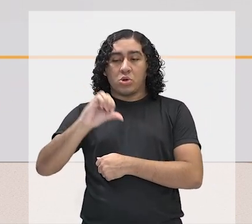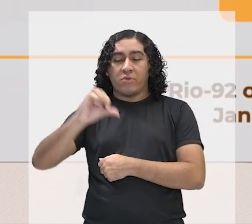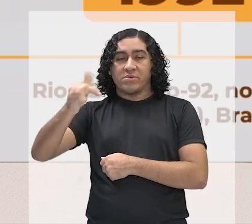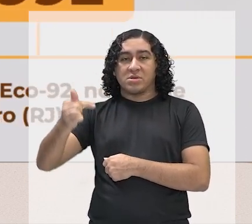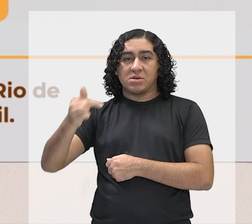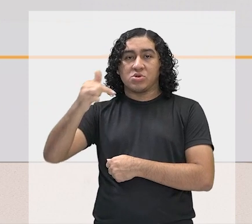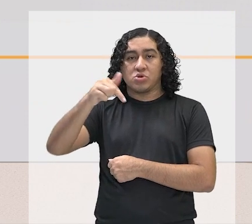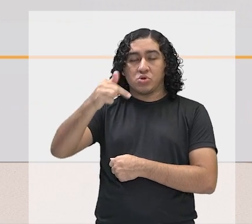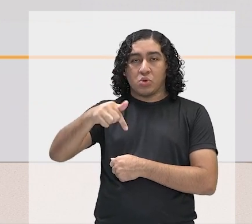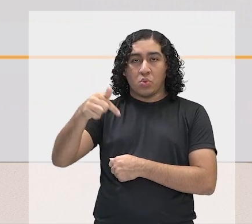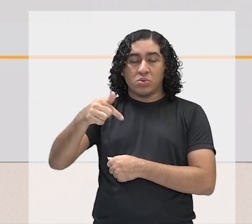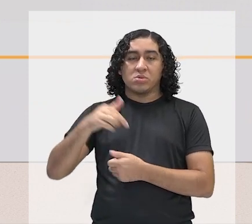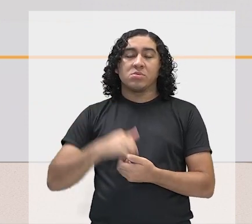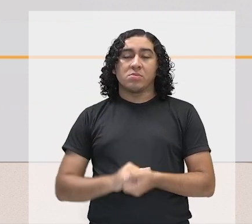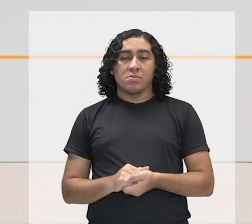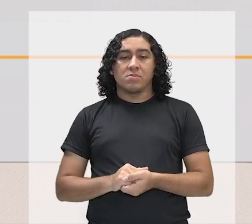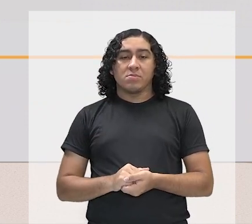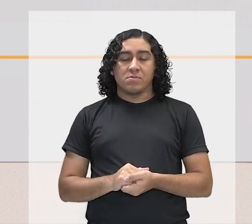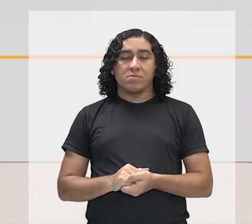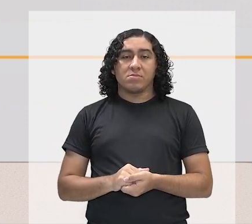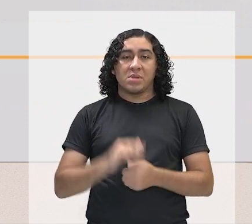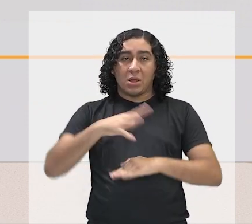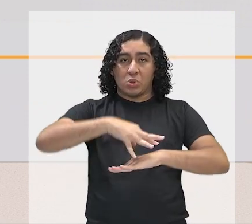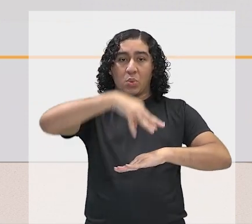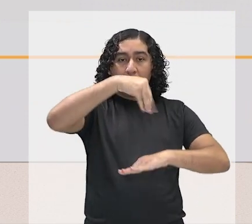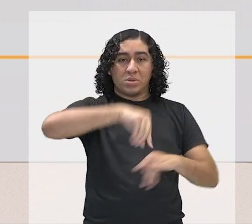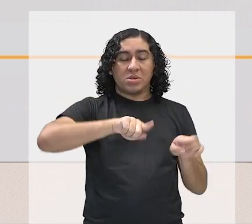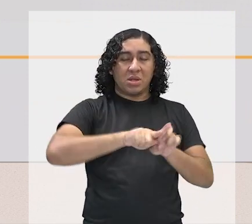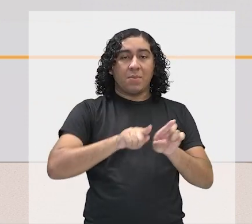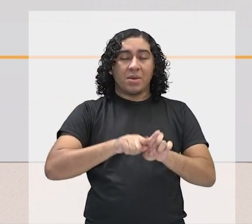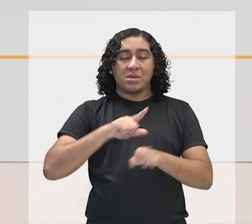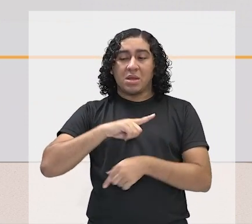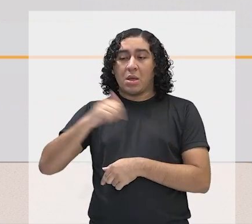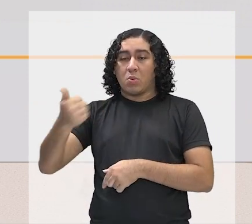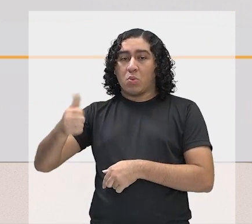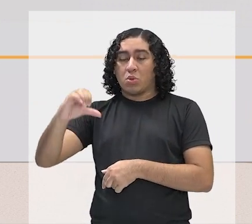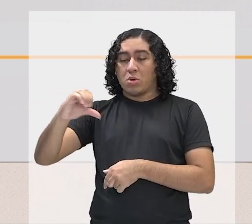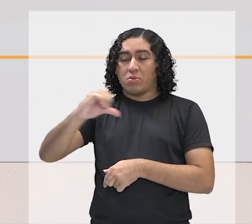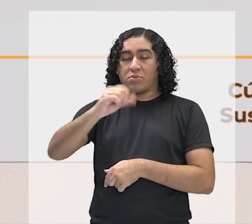cidade de Estocolmo, na Suécia. Em 92, a gente tem a Rio ou Eco